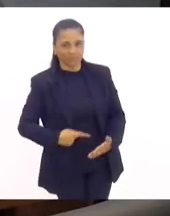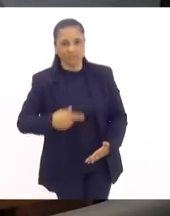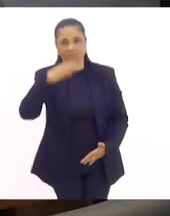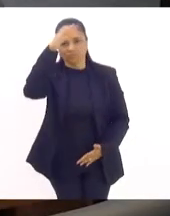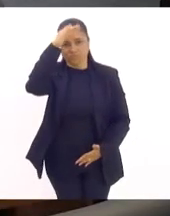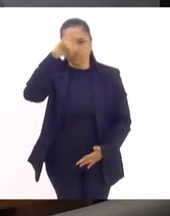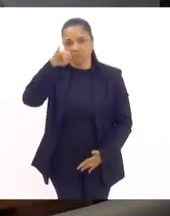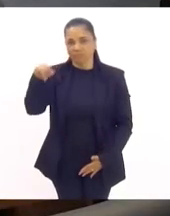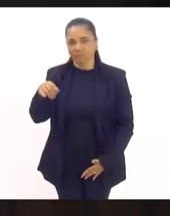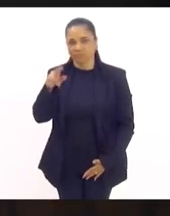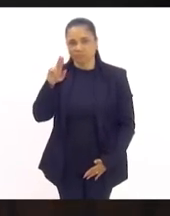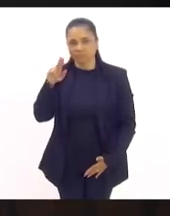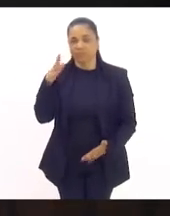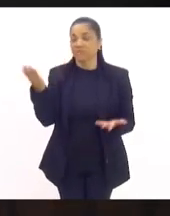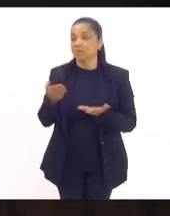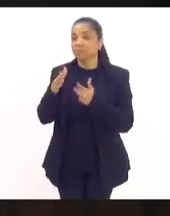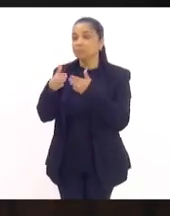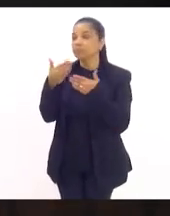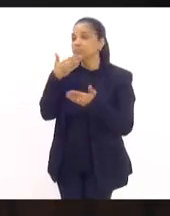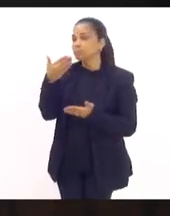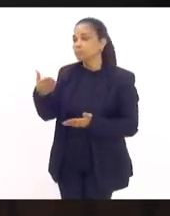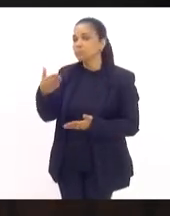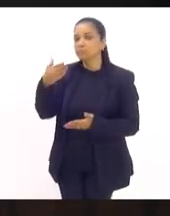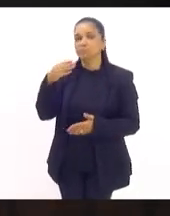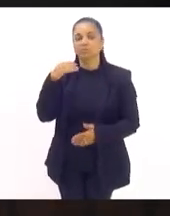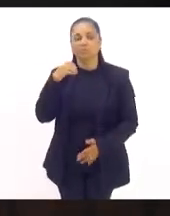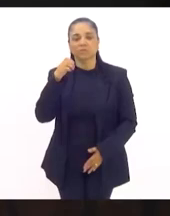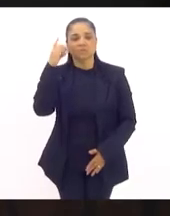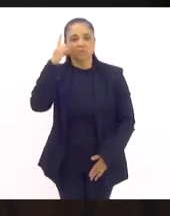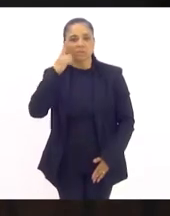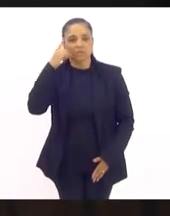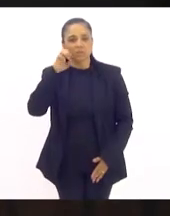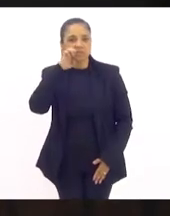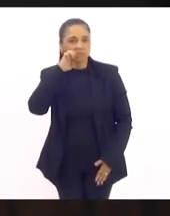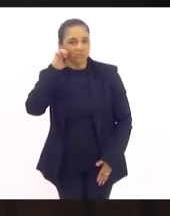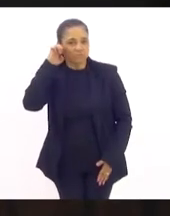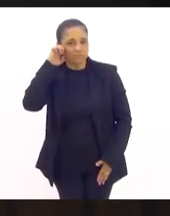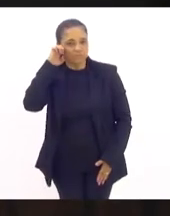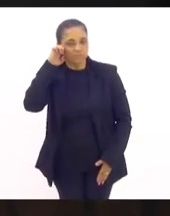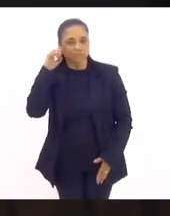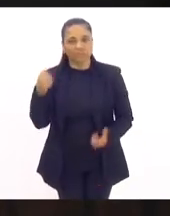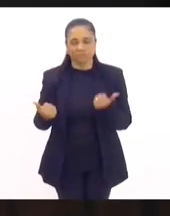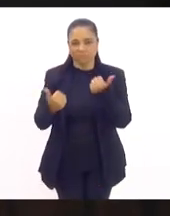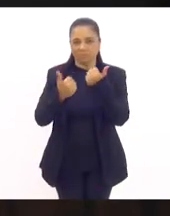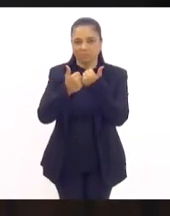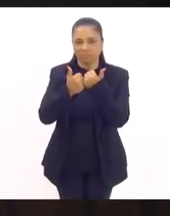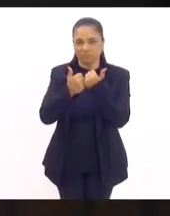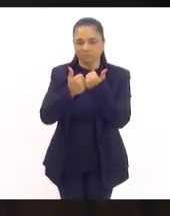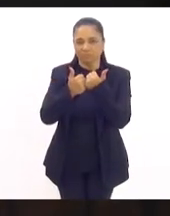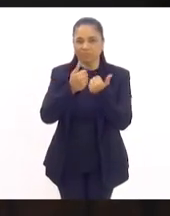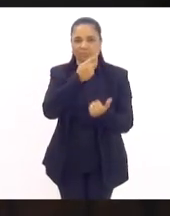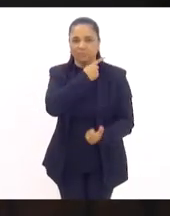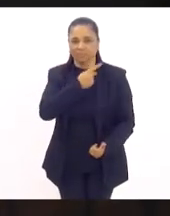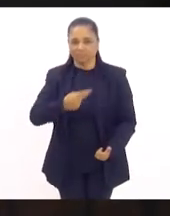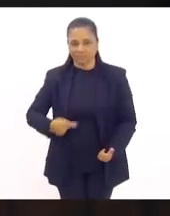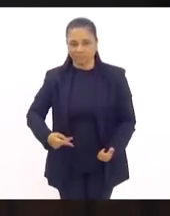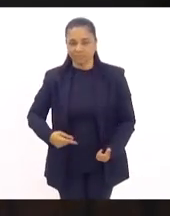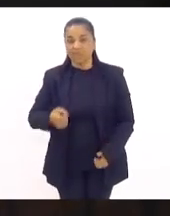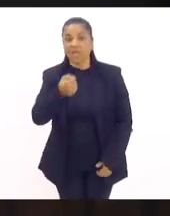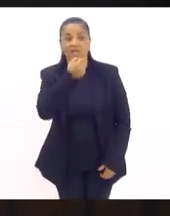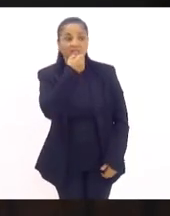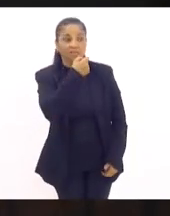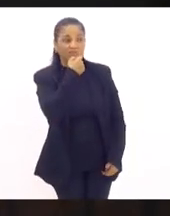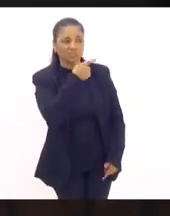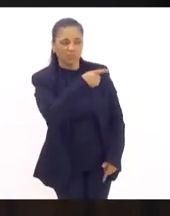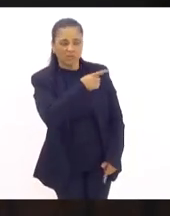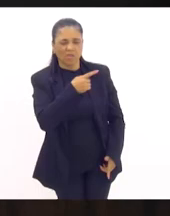Eu pediria à deputada Élica Takimoto, se pudesse aqui assumir a presidência, só enquanto eu dou a entrevista ali. Só tem mais um orador,